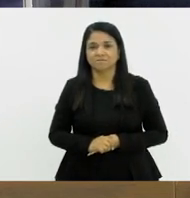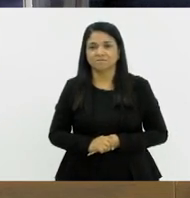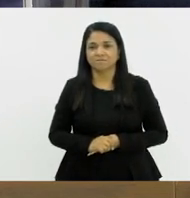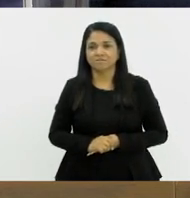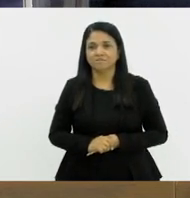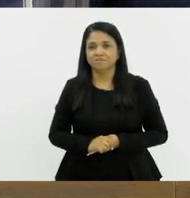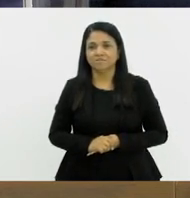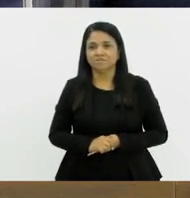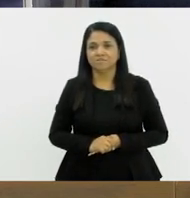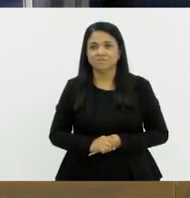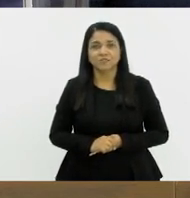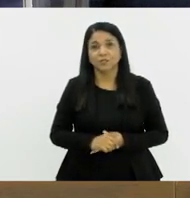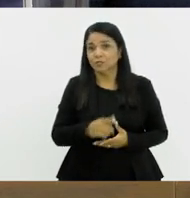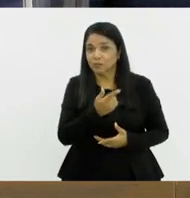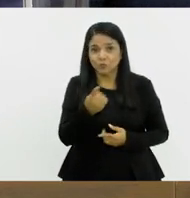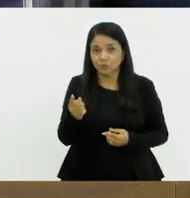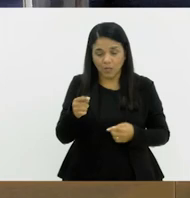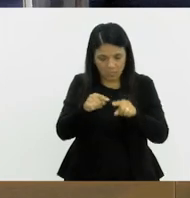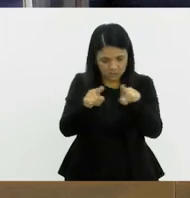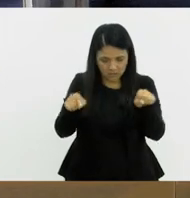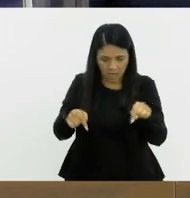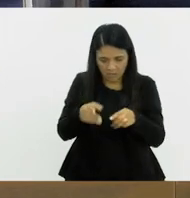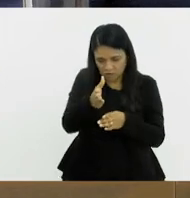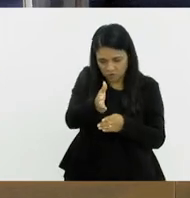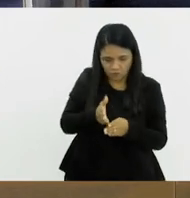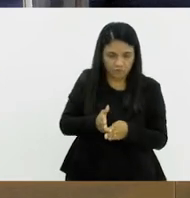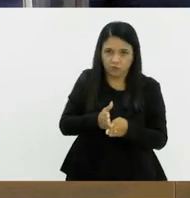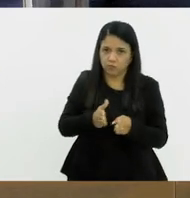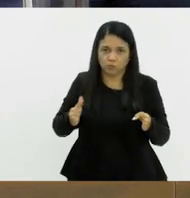Não tem divisão lá. Não tem.